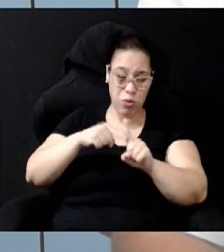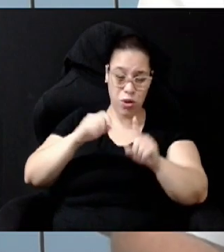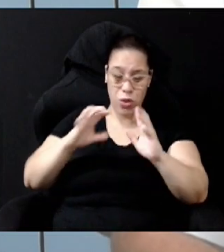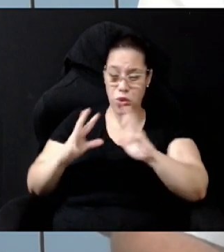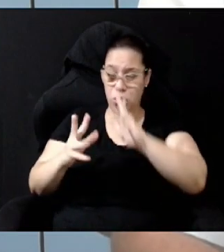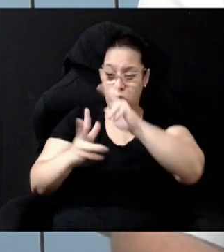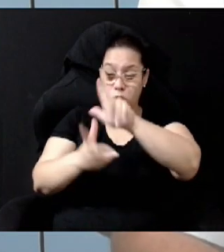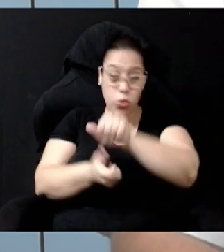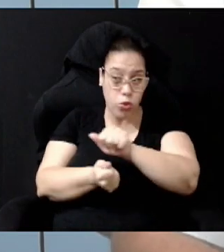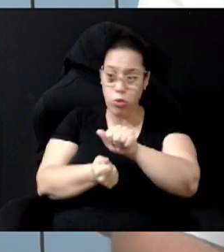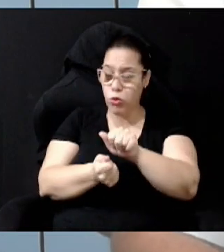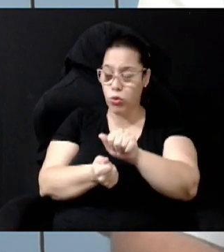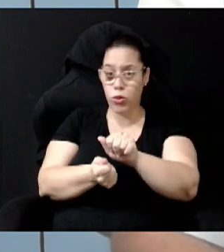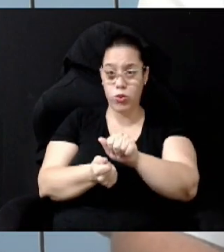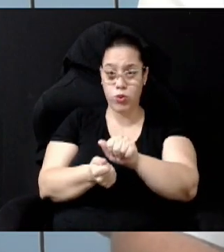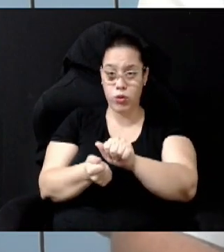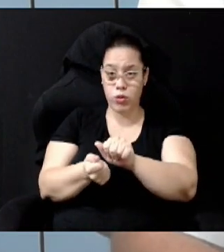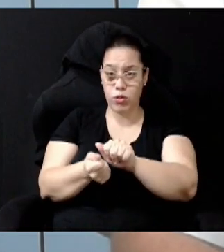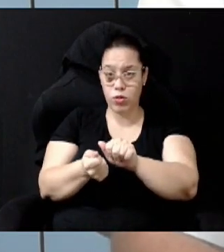envolve